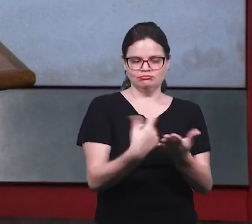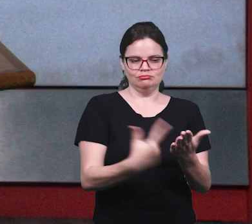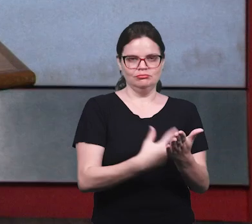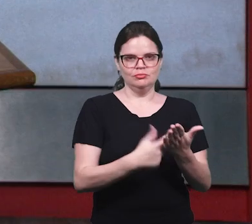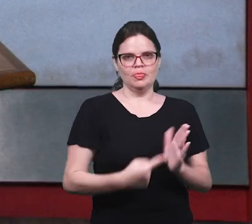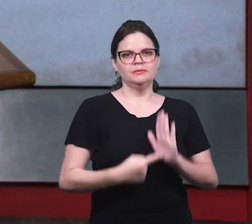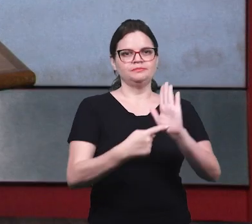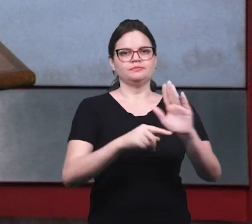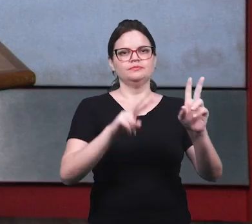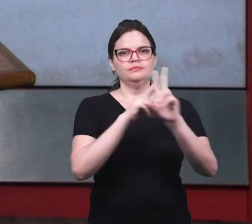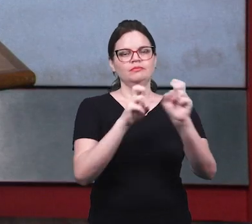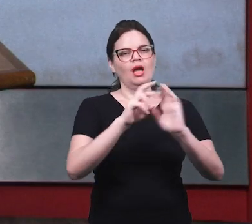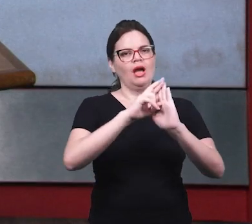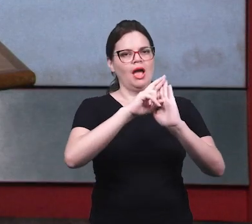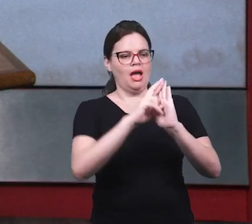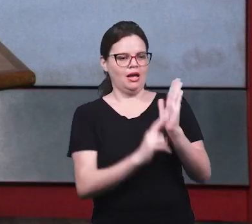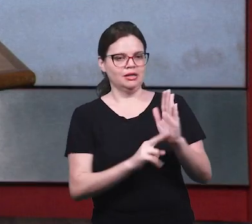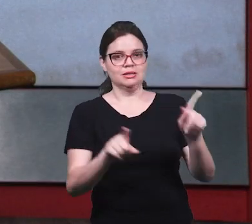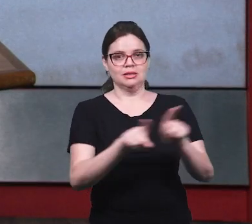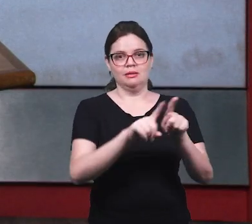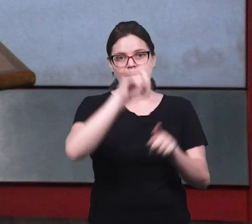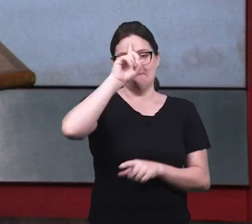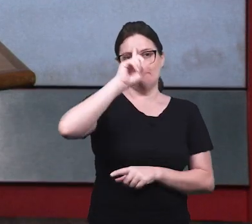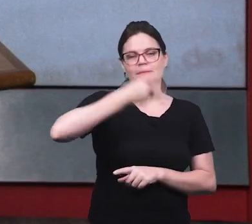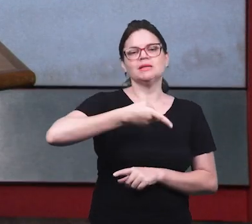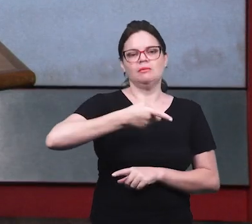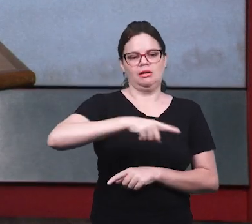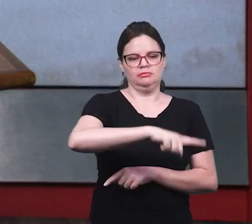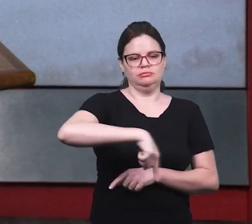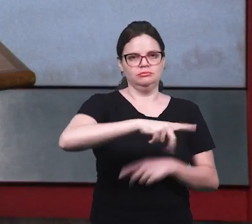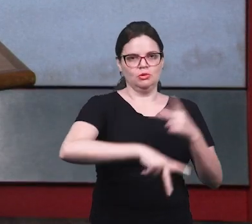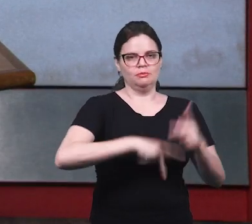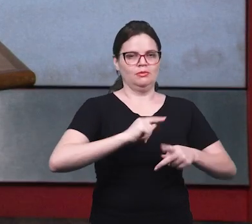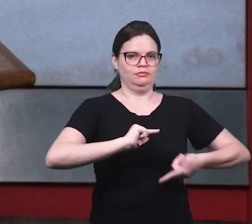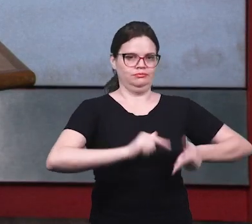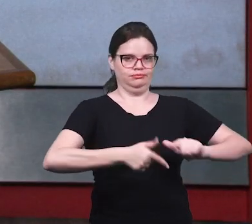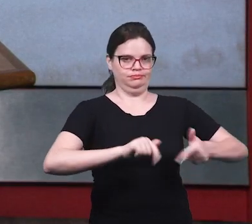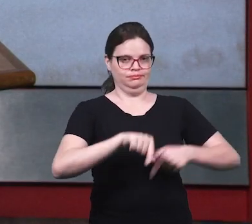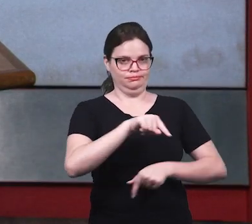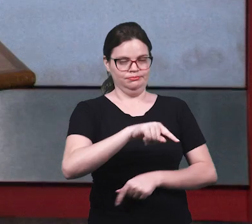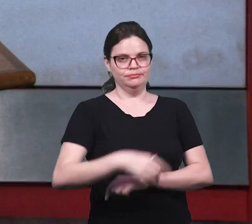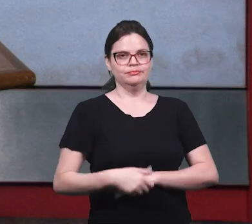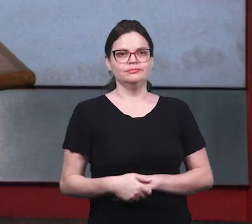à Constituição e os mandamentos da nação de Israel.